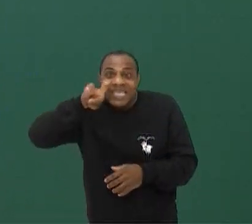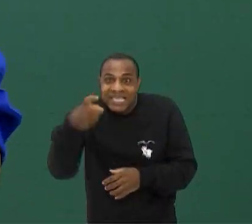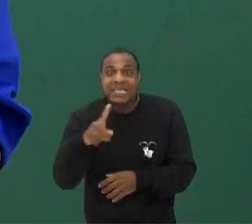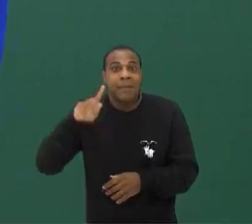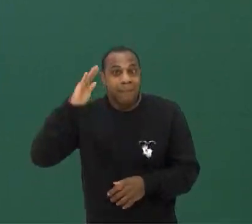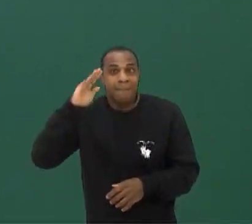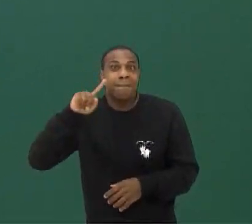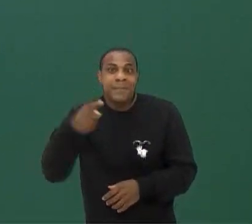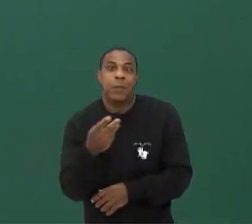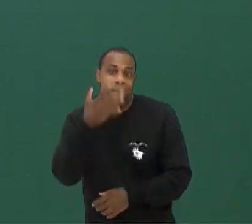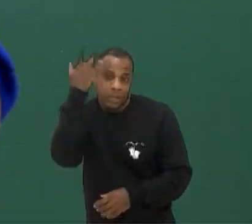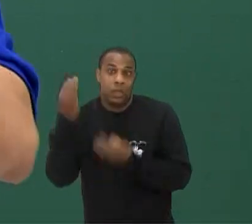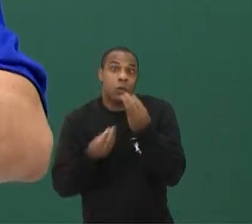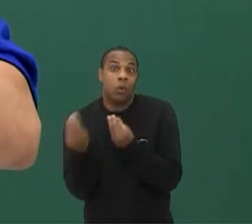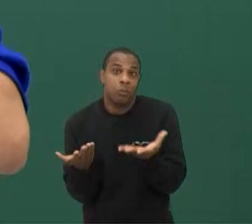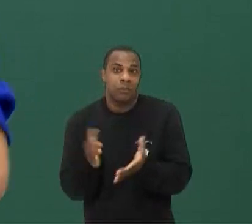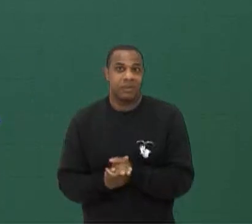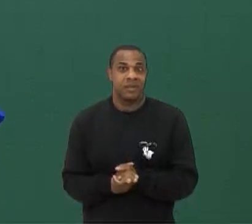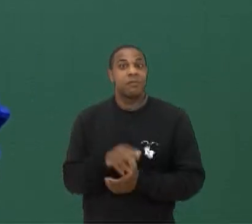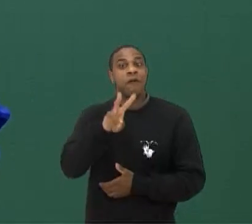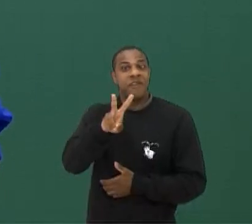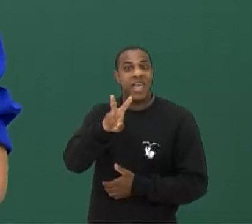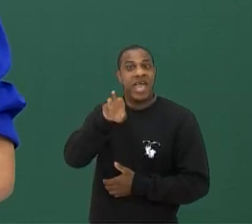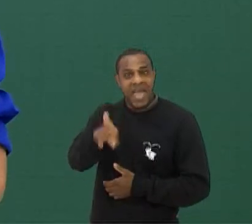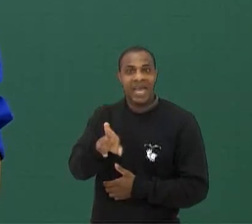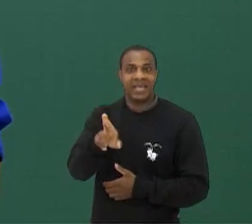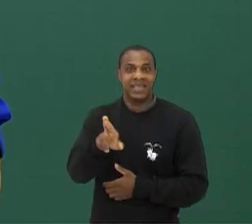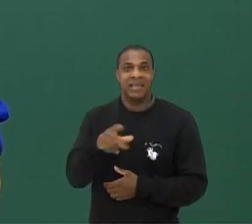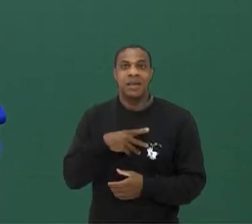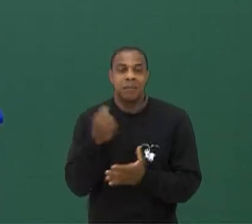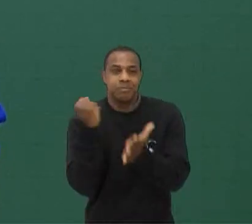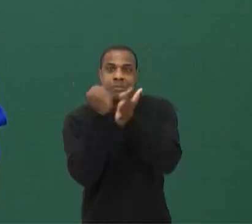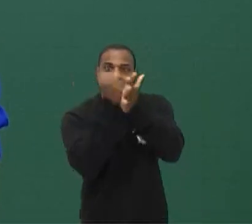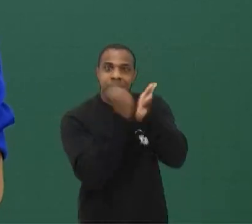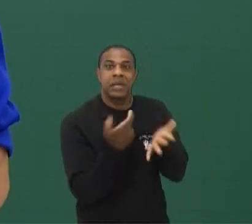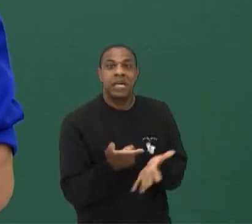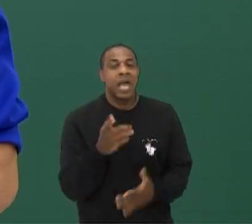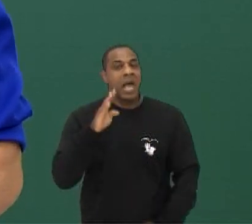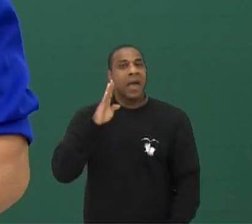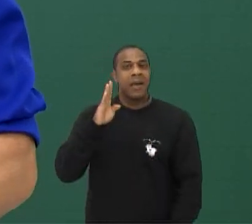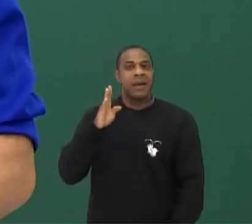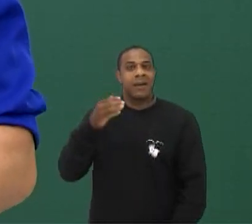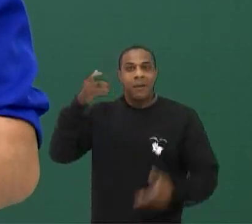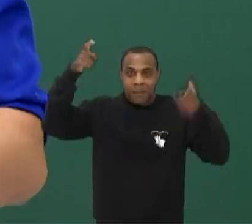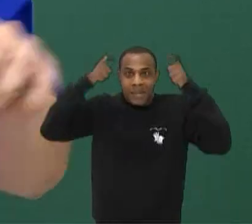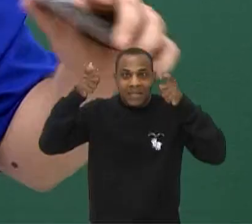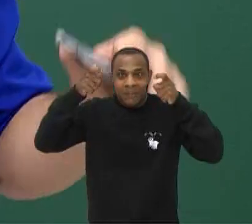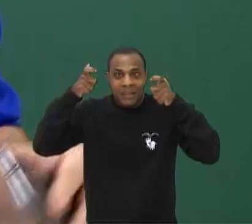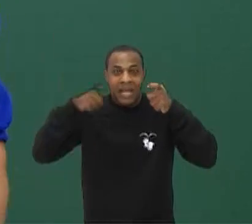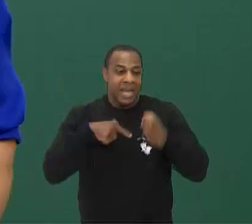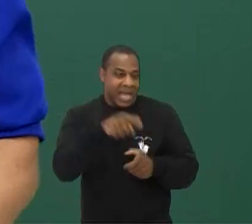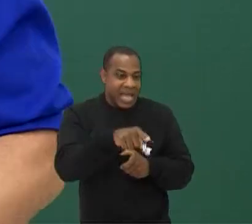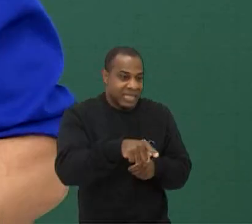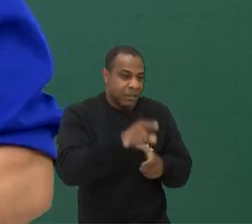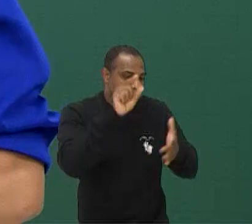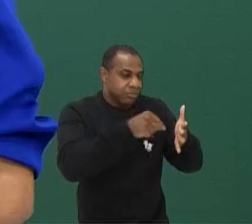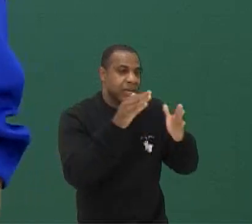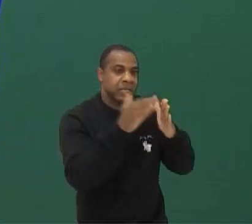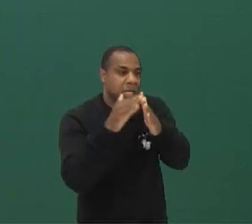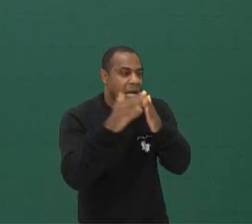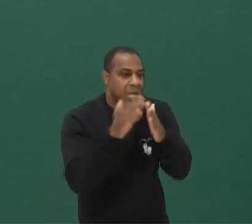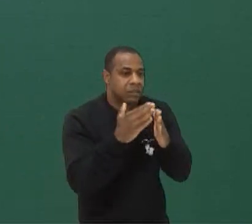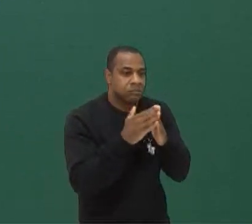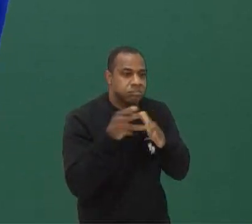O famoso PR nas portas, que é príncipe regente, ou seja, essa casa está sendo confiscada